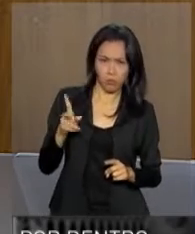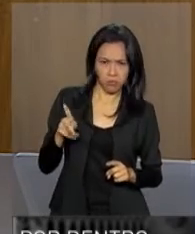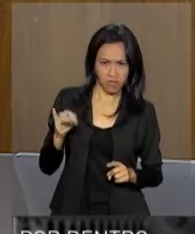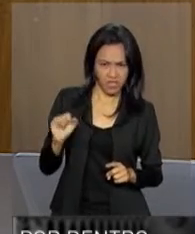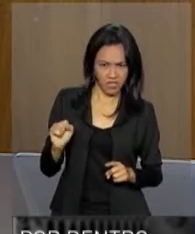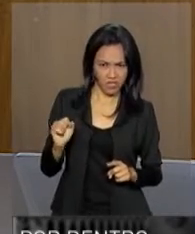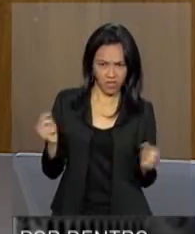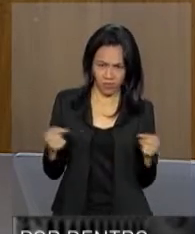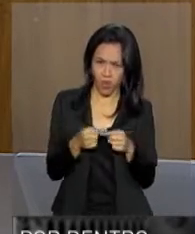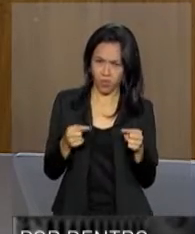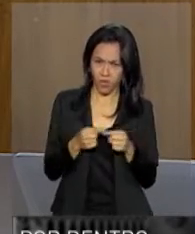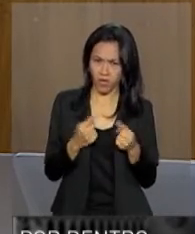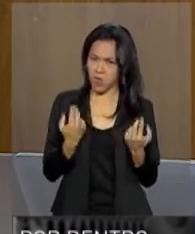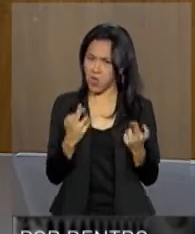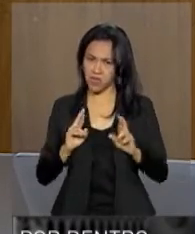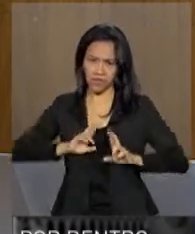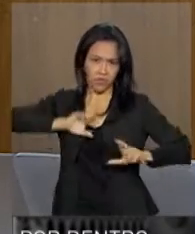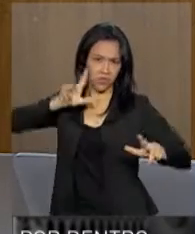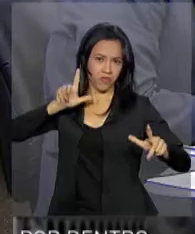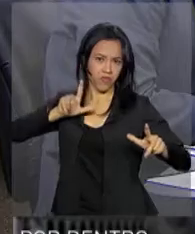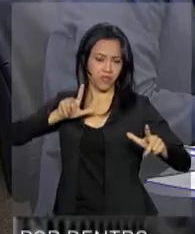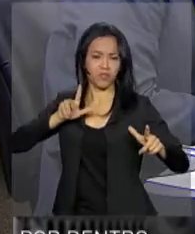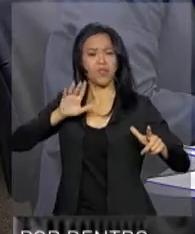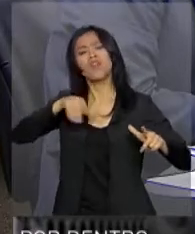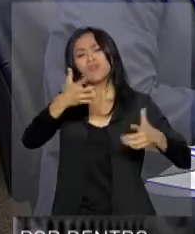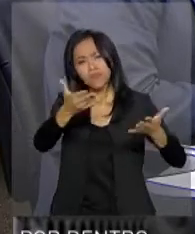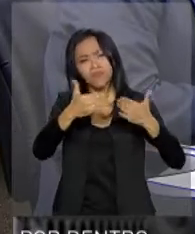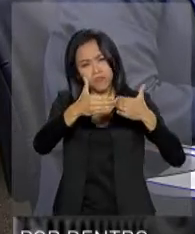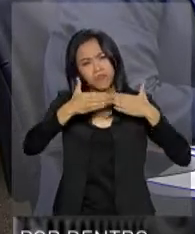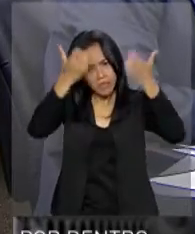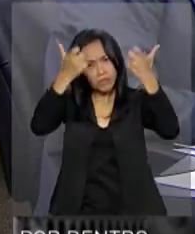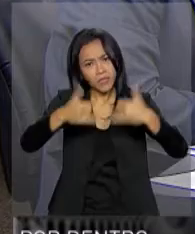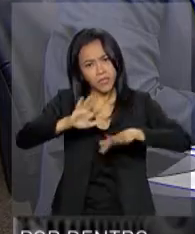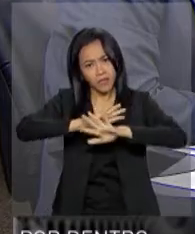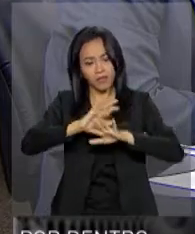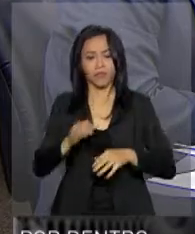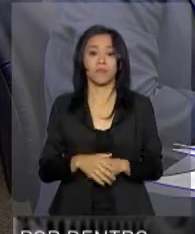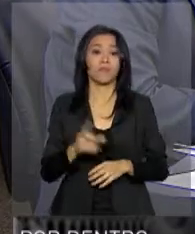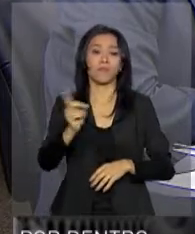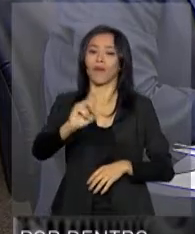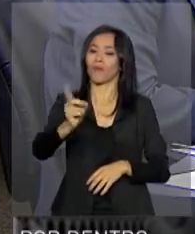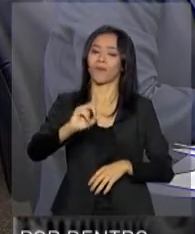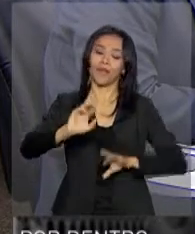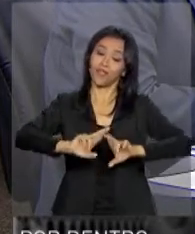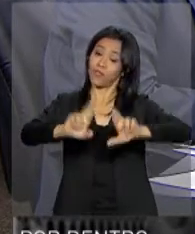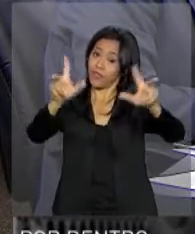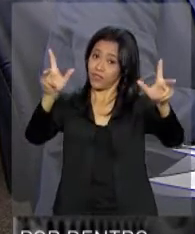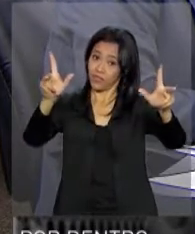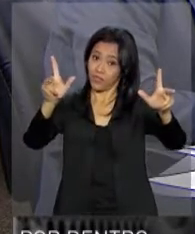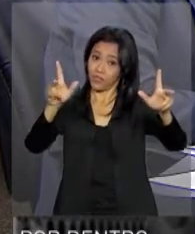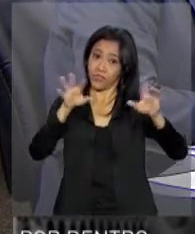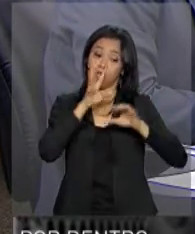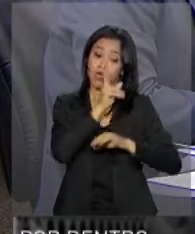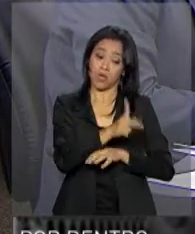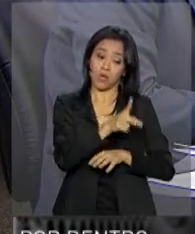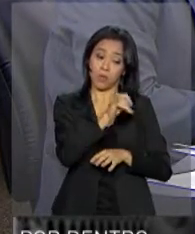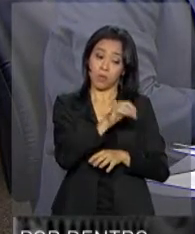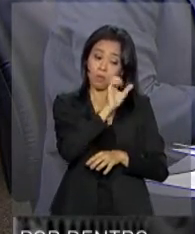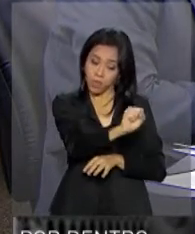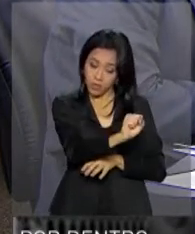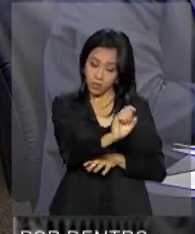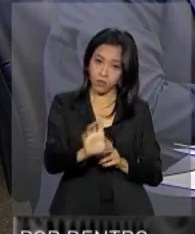com a outra eu queria que eu explicar para quem está no governo entender melhor essa questão não são coisas distintas é como a gente estava conversando um pouco